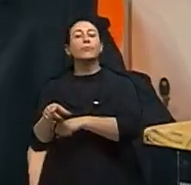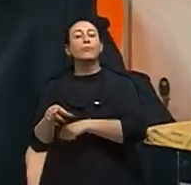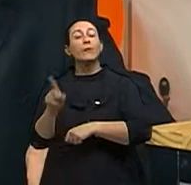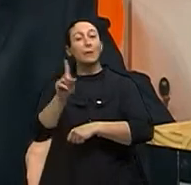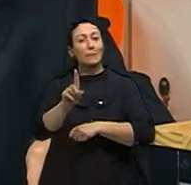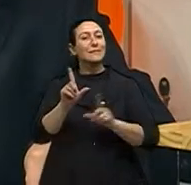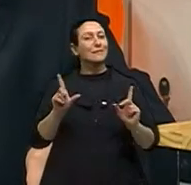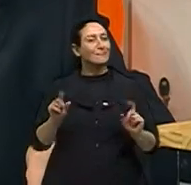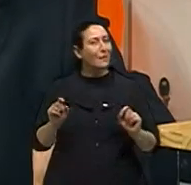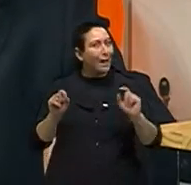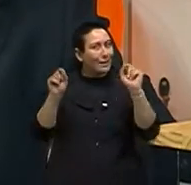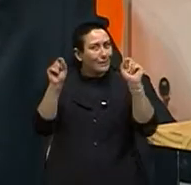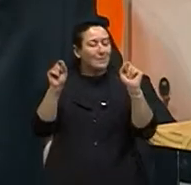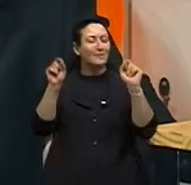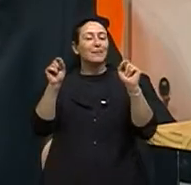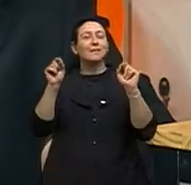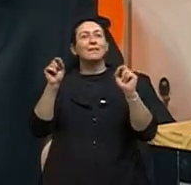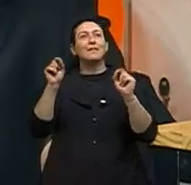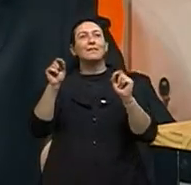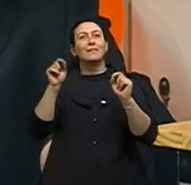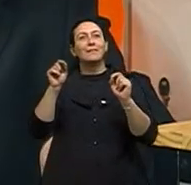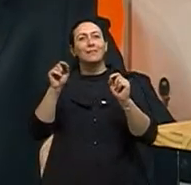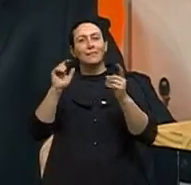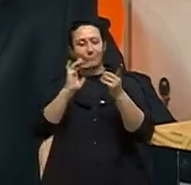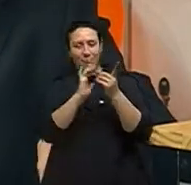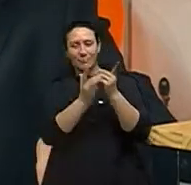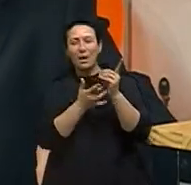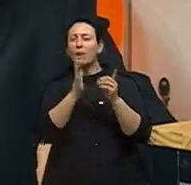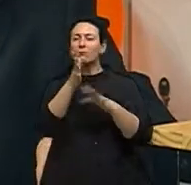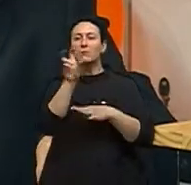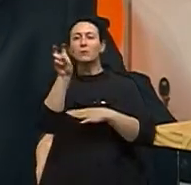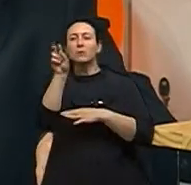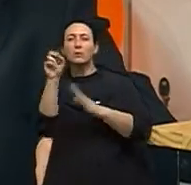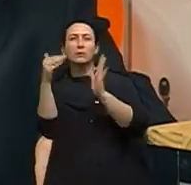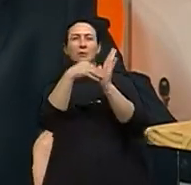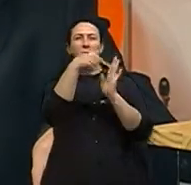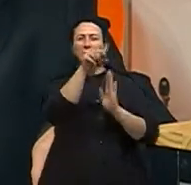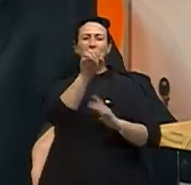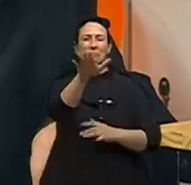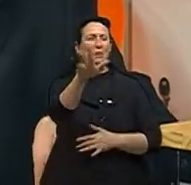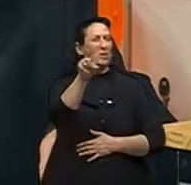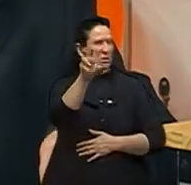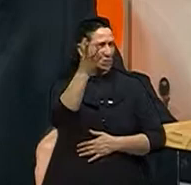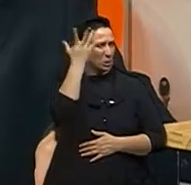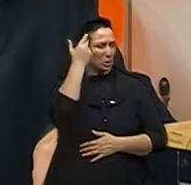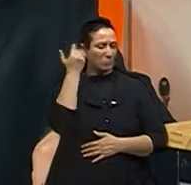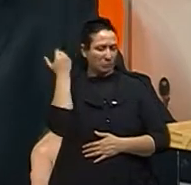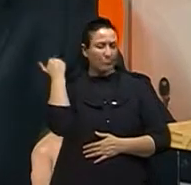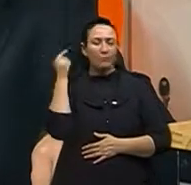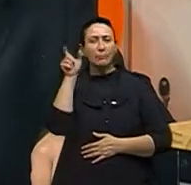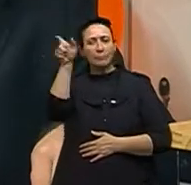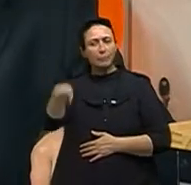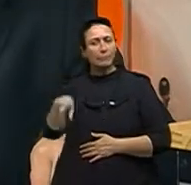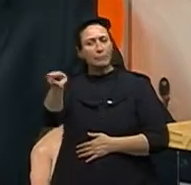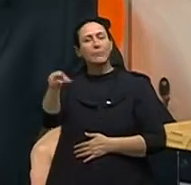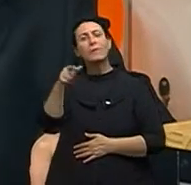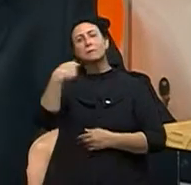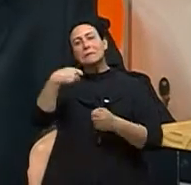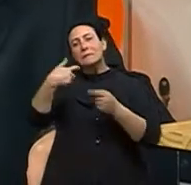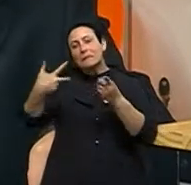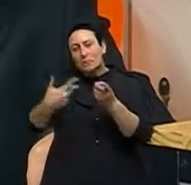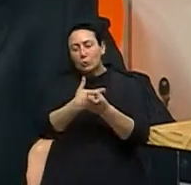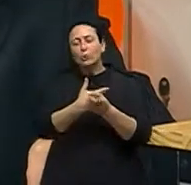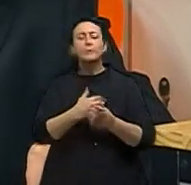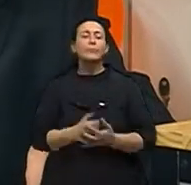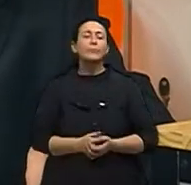50 aos 70 anos eh Eu operei um paciente 15 dias atrás de câncer de próstata